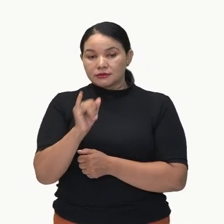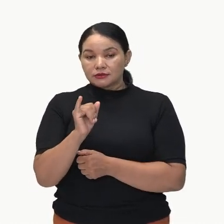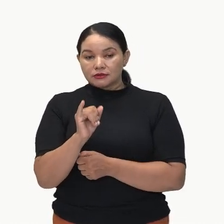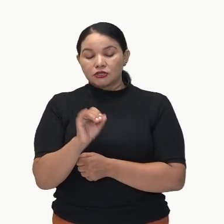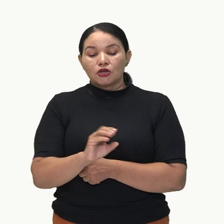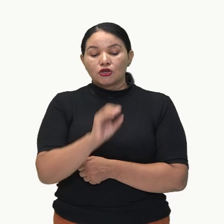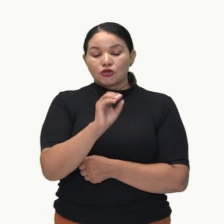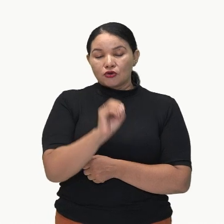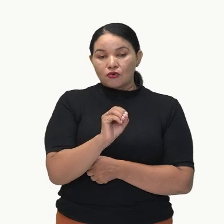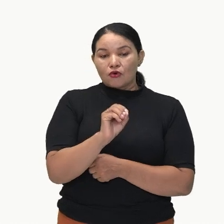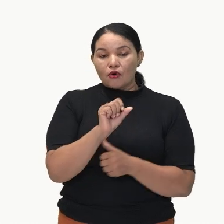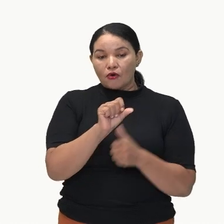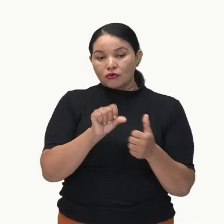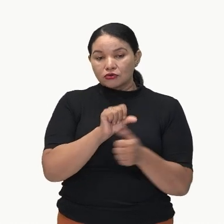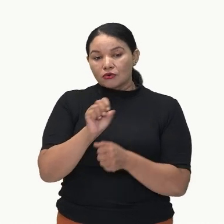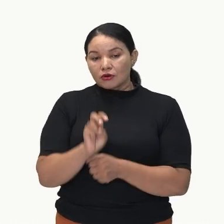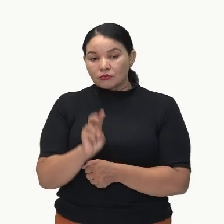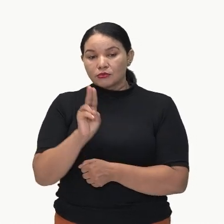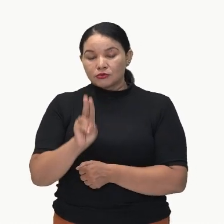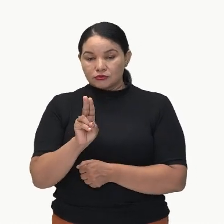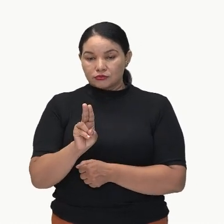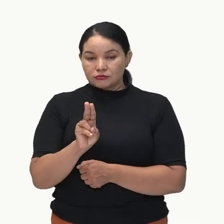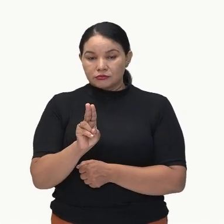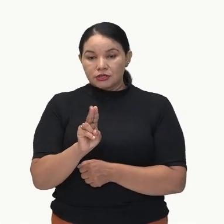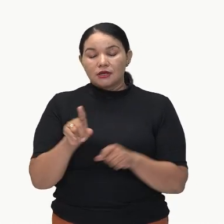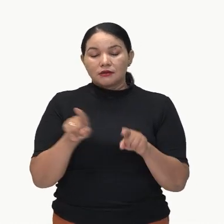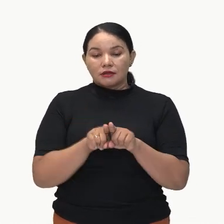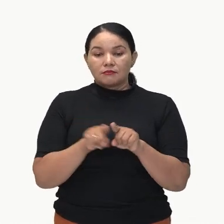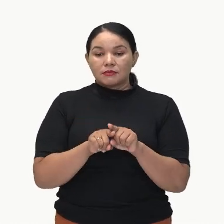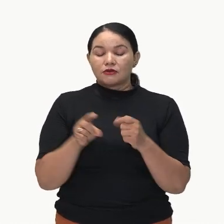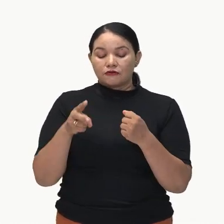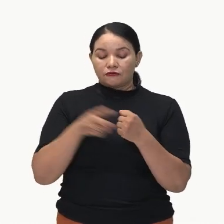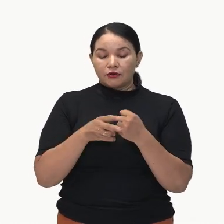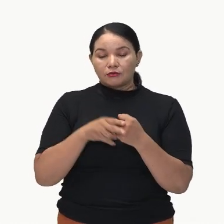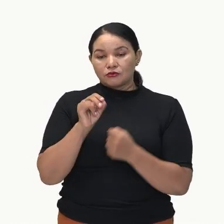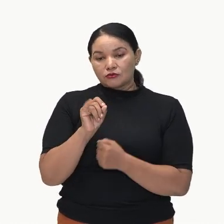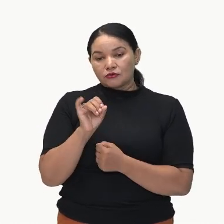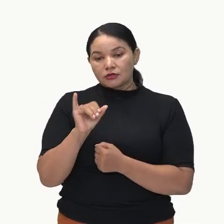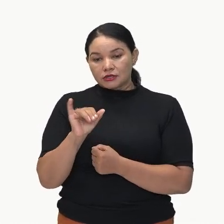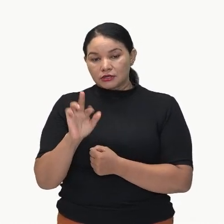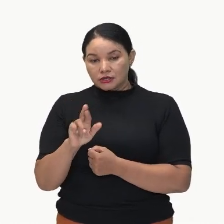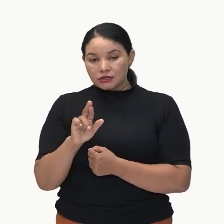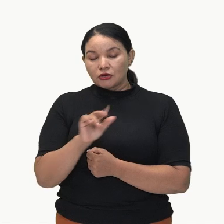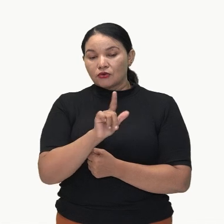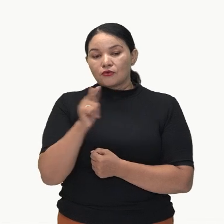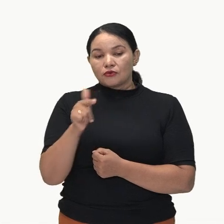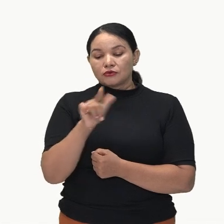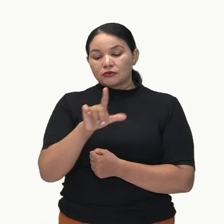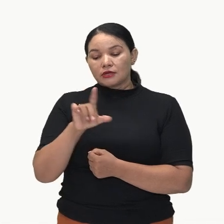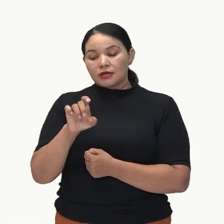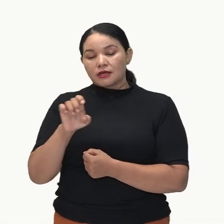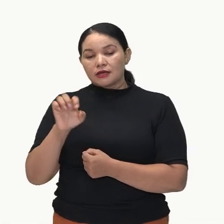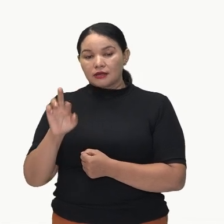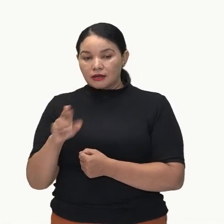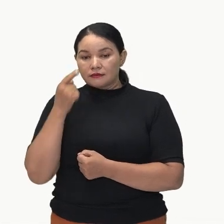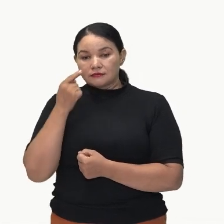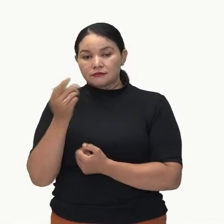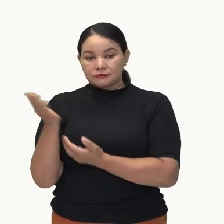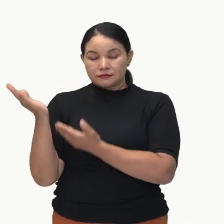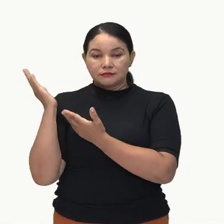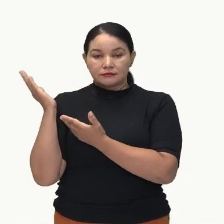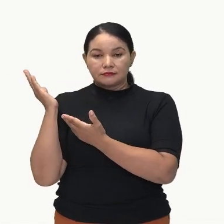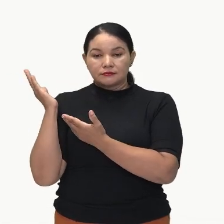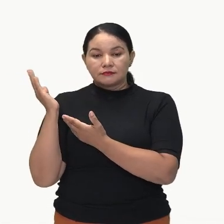U. E temos também os verbos como ouvir e ler, que nós vamos ter